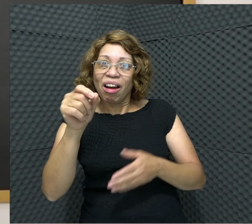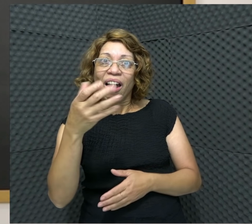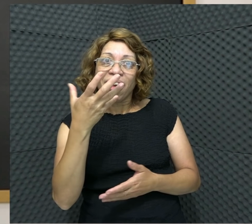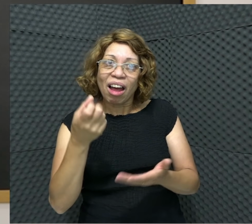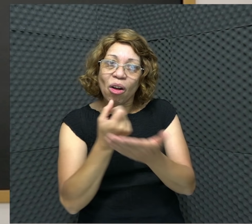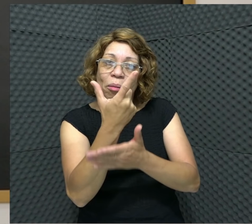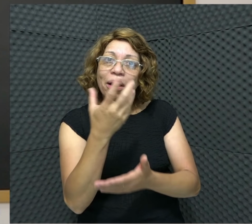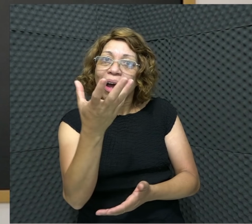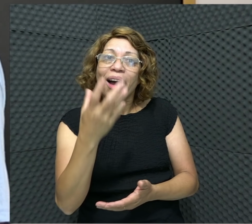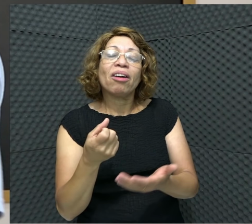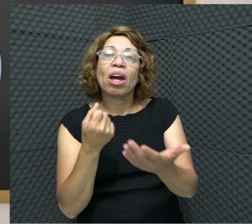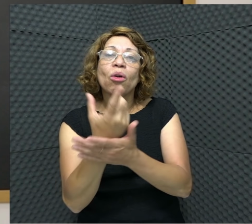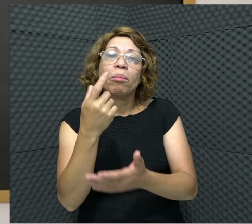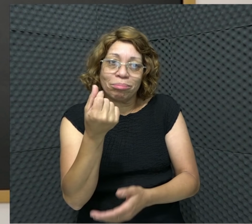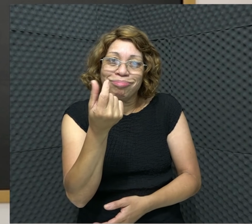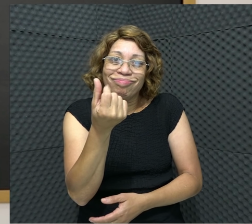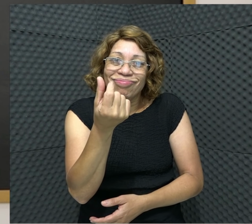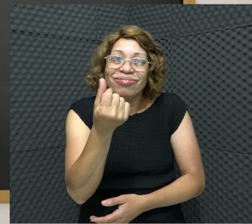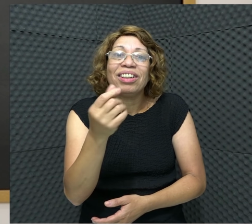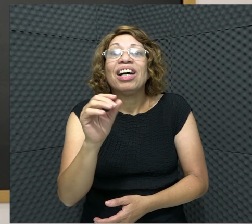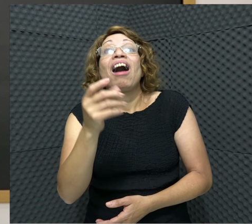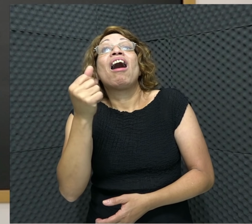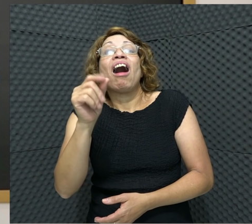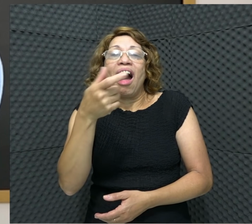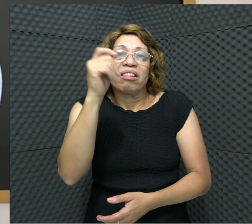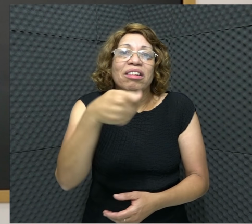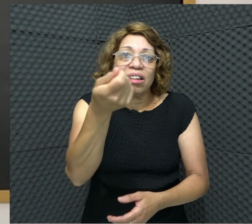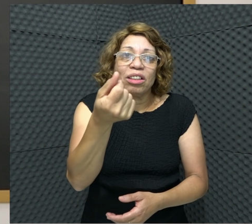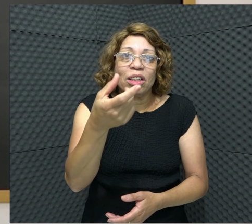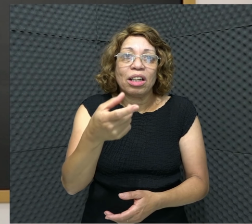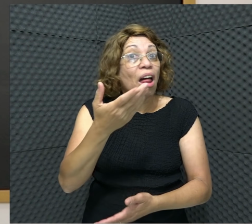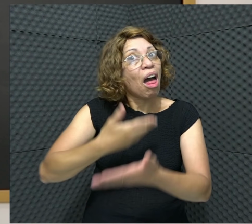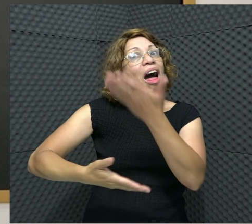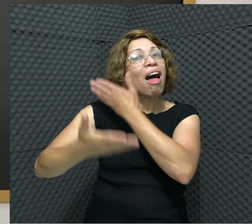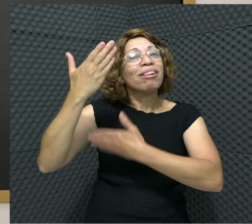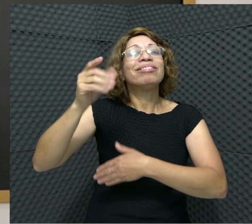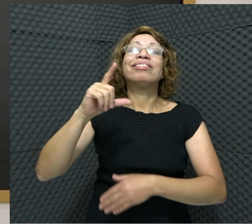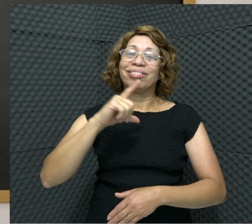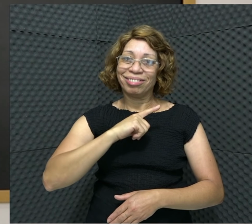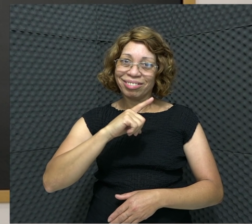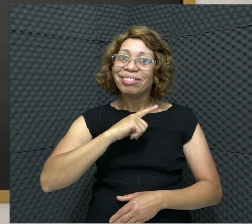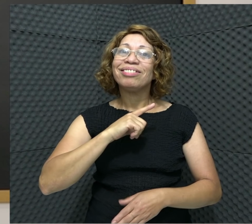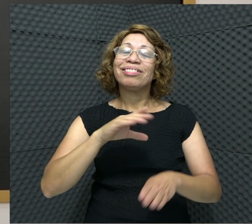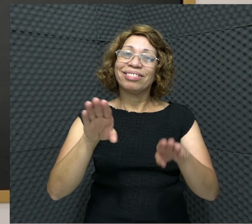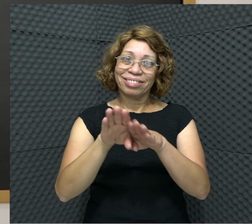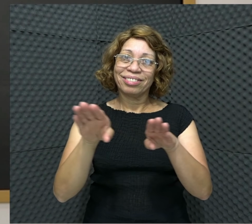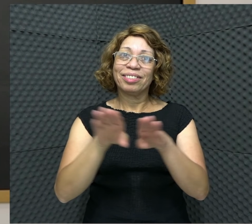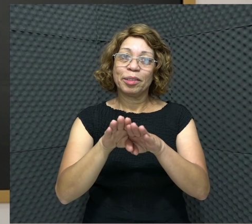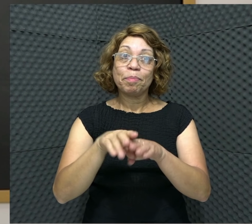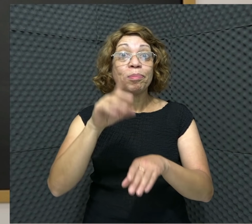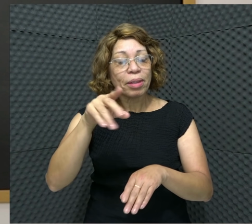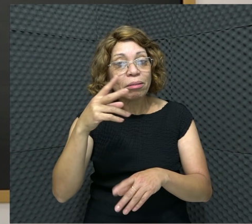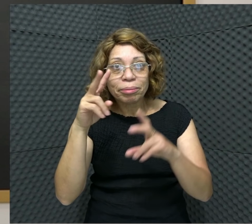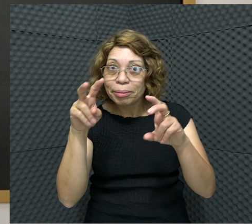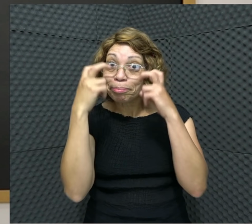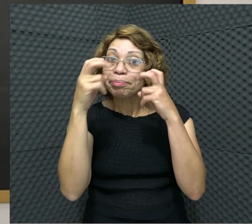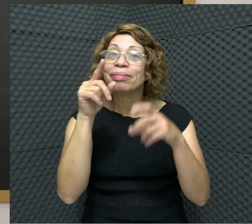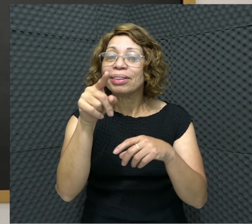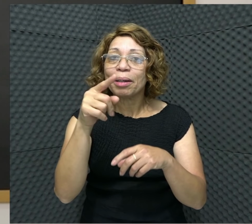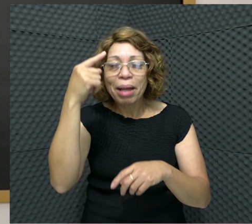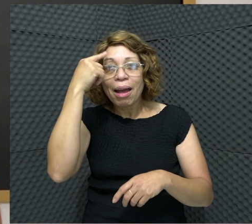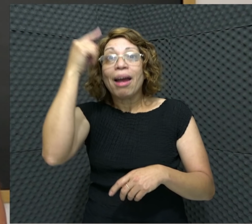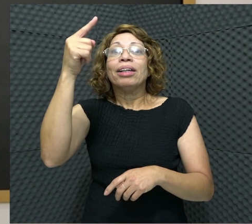de mim? E você fala: eu quero, quanto custa? Custa tanto. Naquela época a gente já tinha uma moeda deles também. Então você vê que